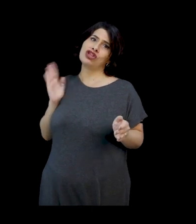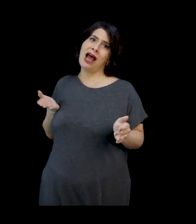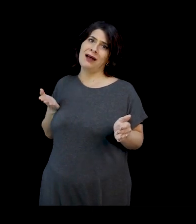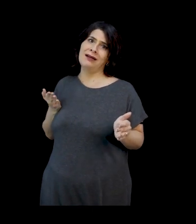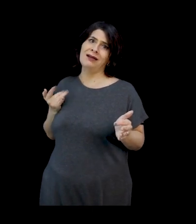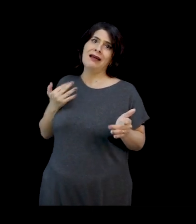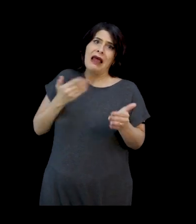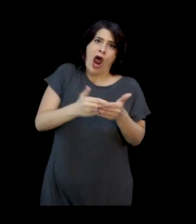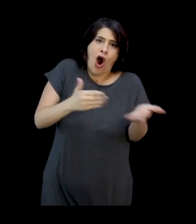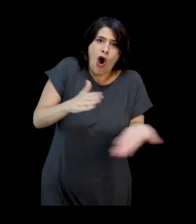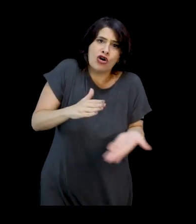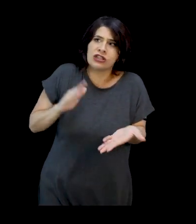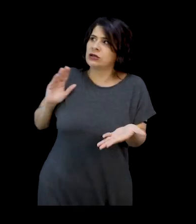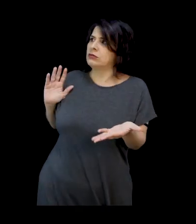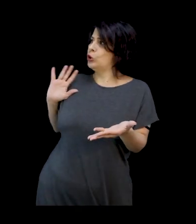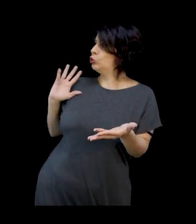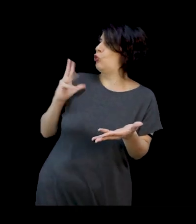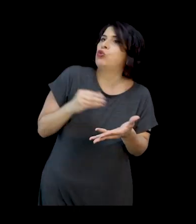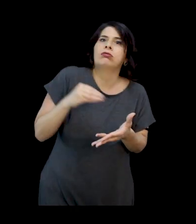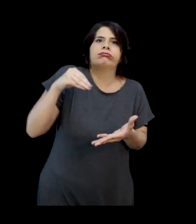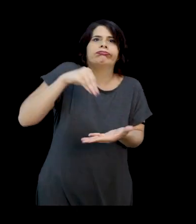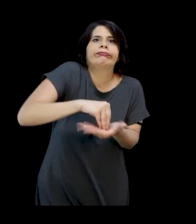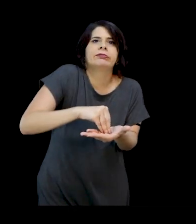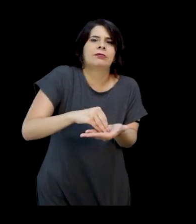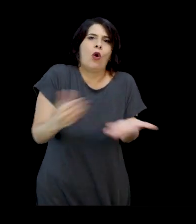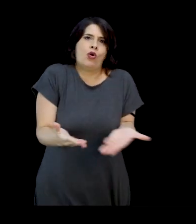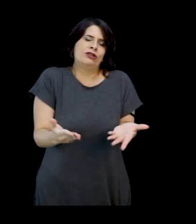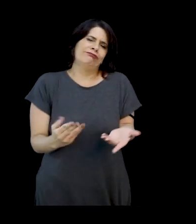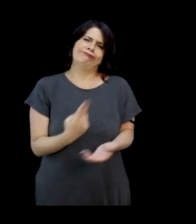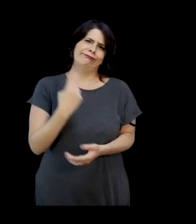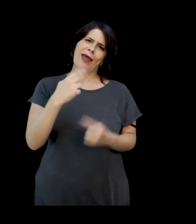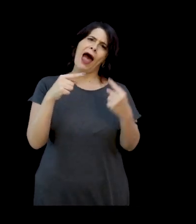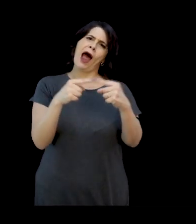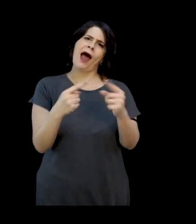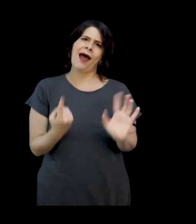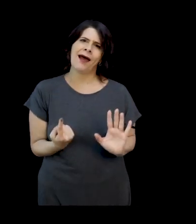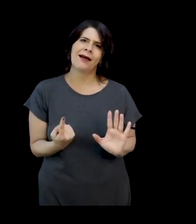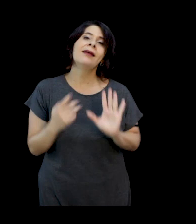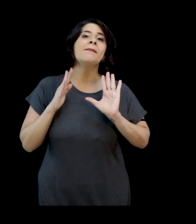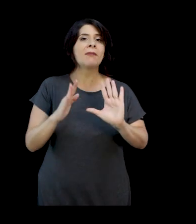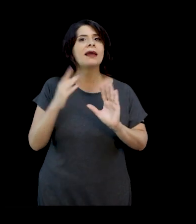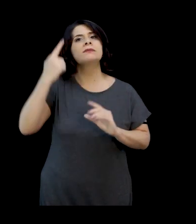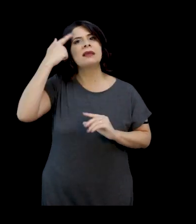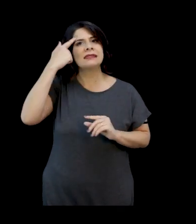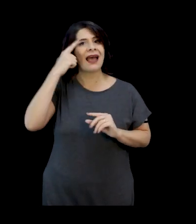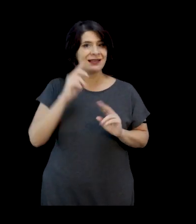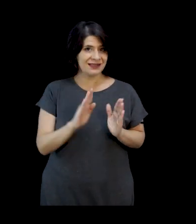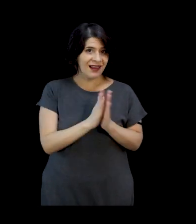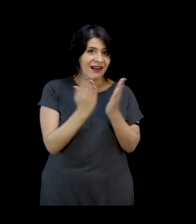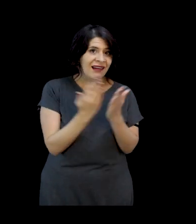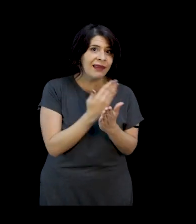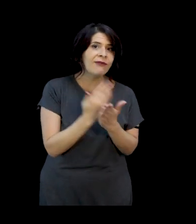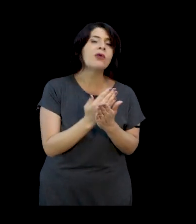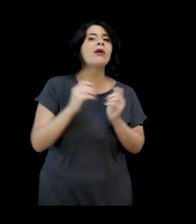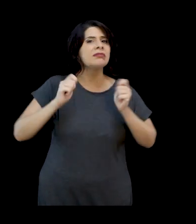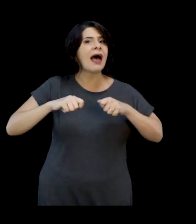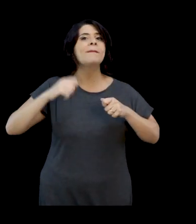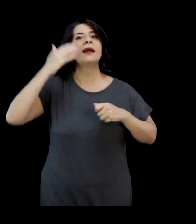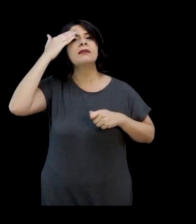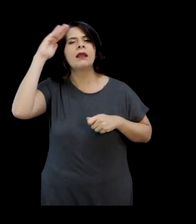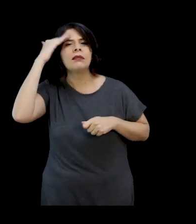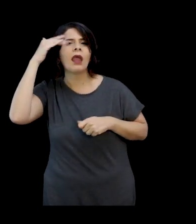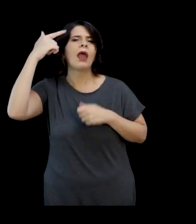mas que é perfeitamente possível encontrar em A Tragédia da Cultura reflexões